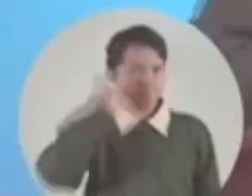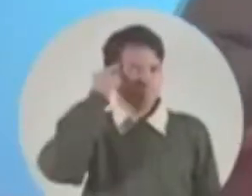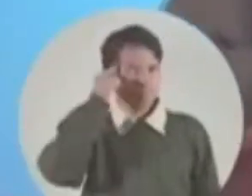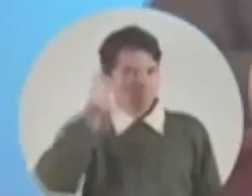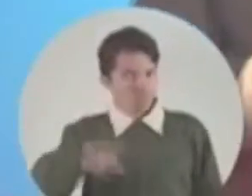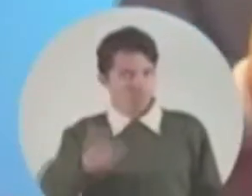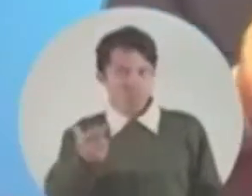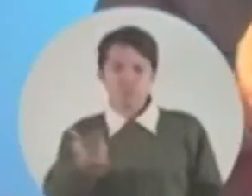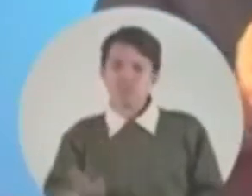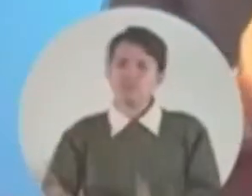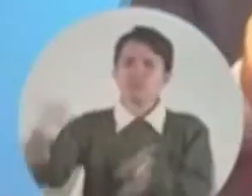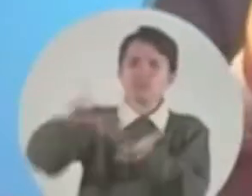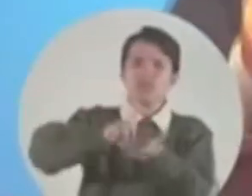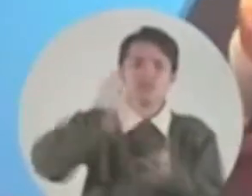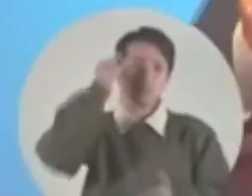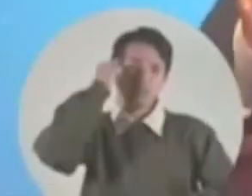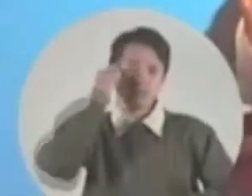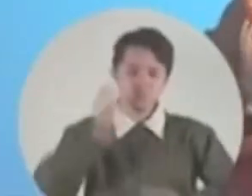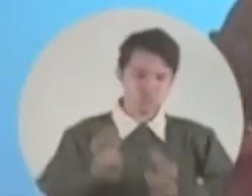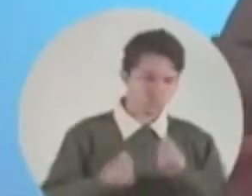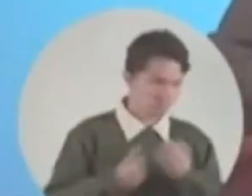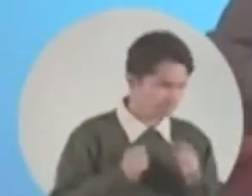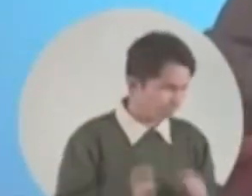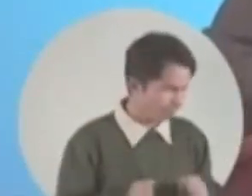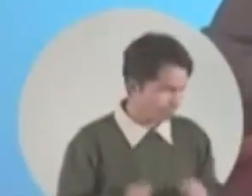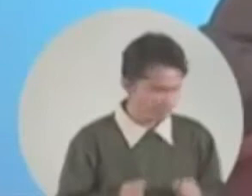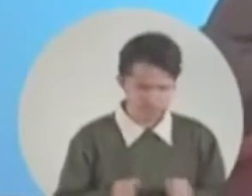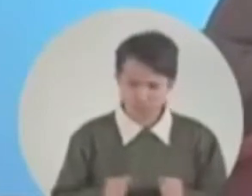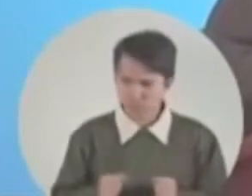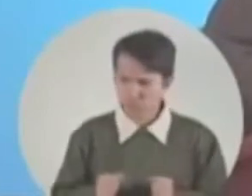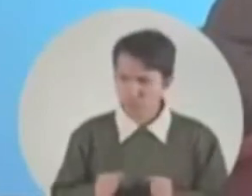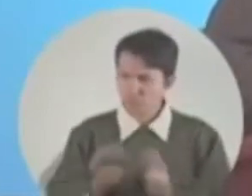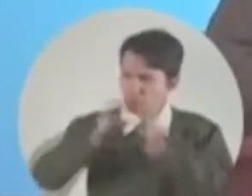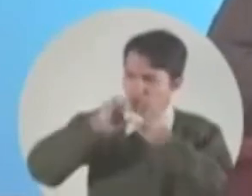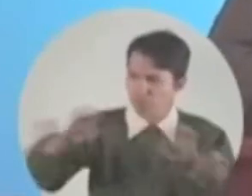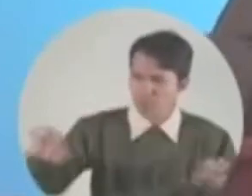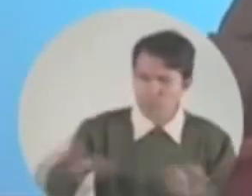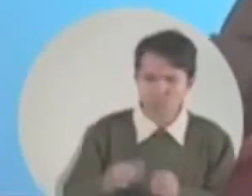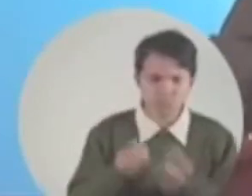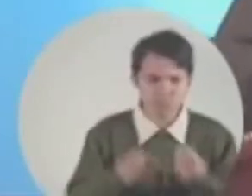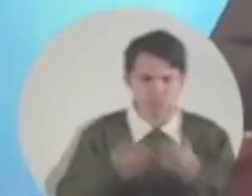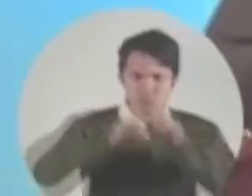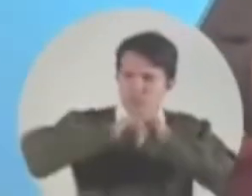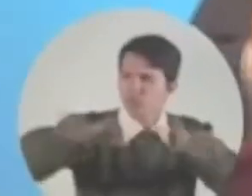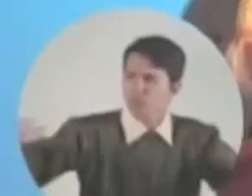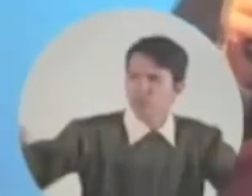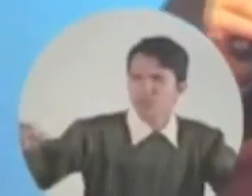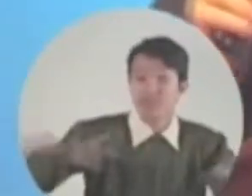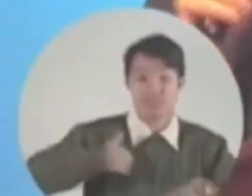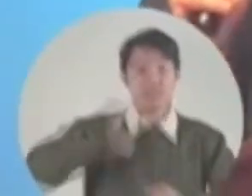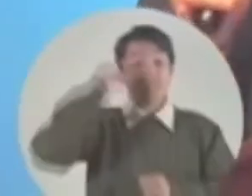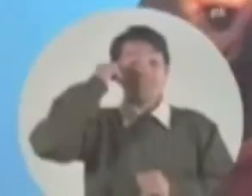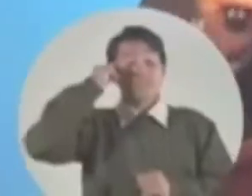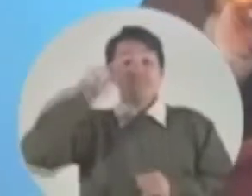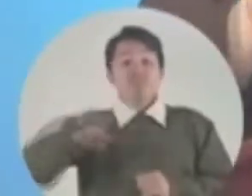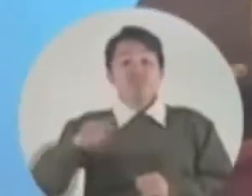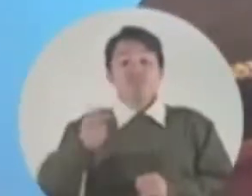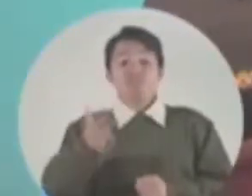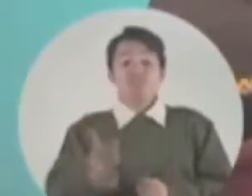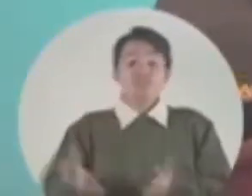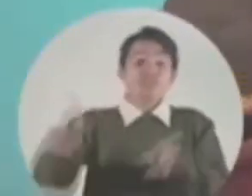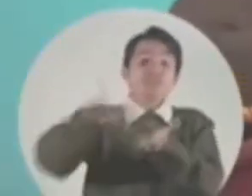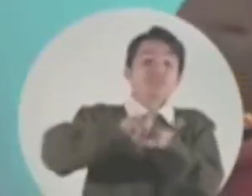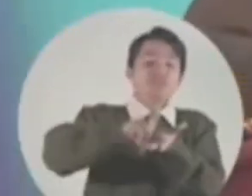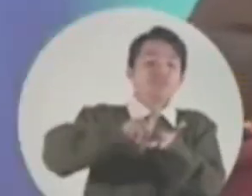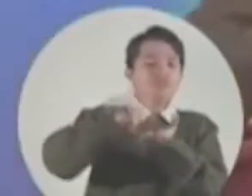Eu imagino que Lázaro estivesse pensando em como ele poderia honrar Jesus. Por isso ele espalhou